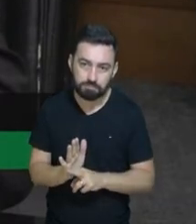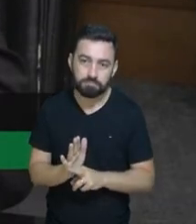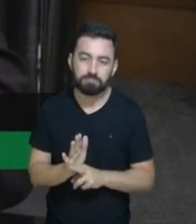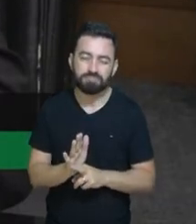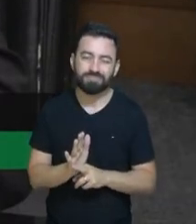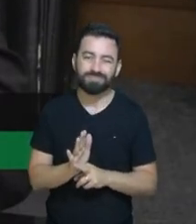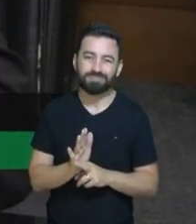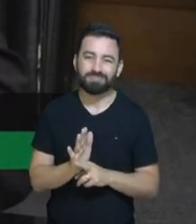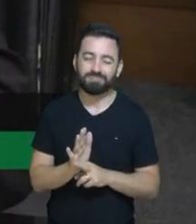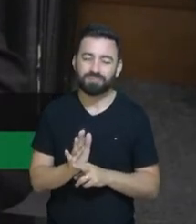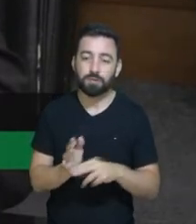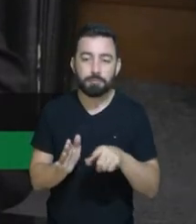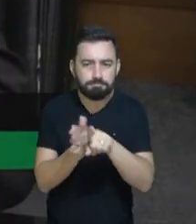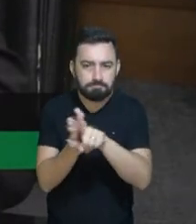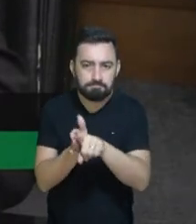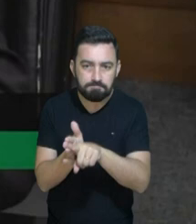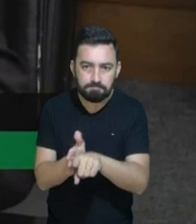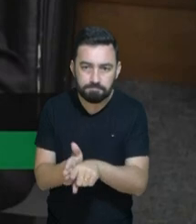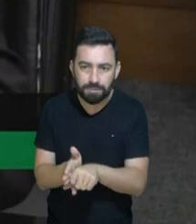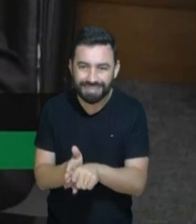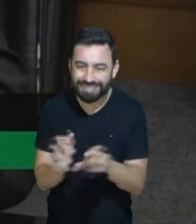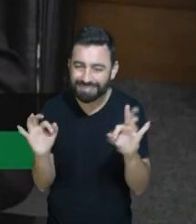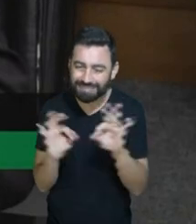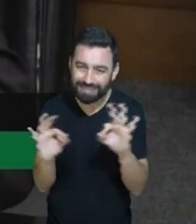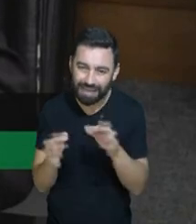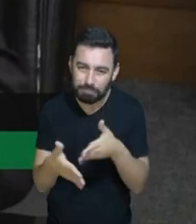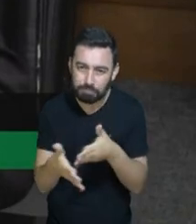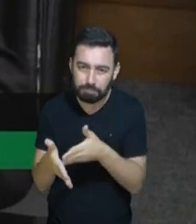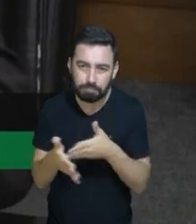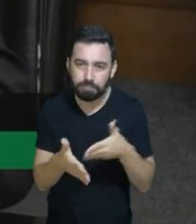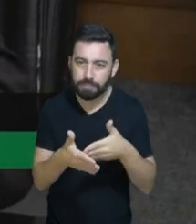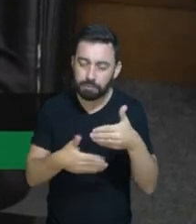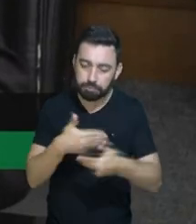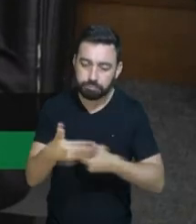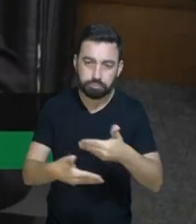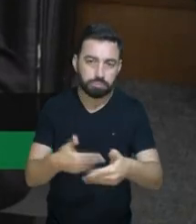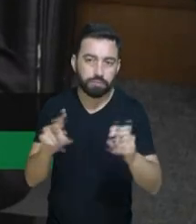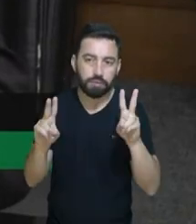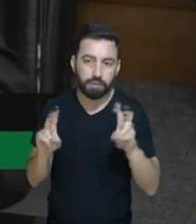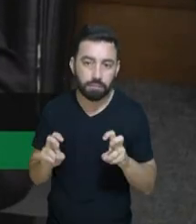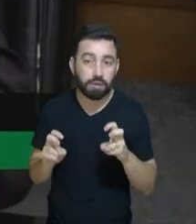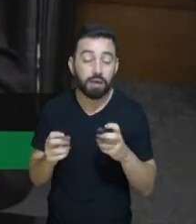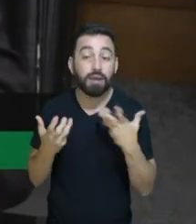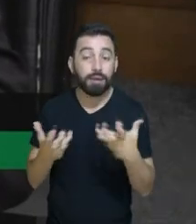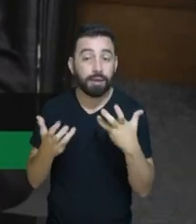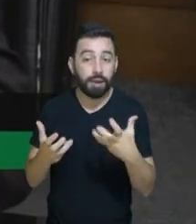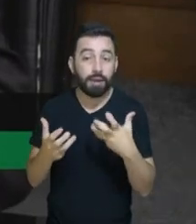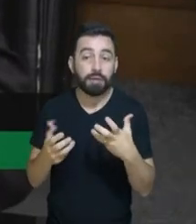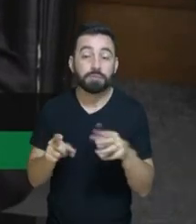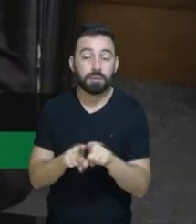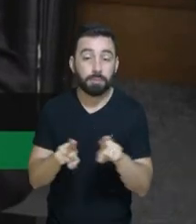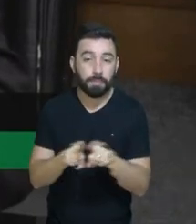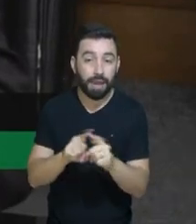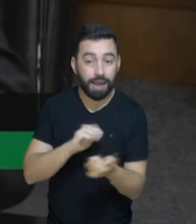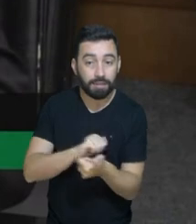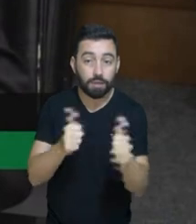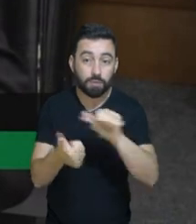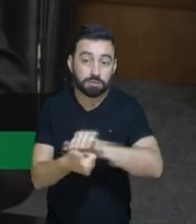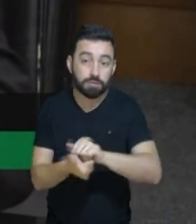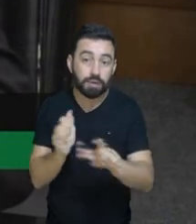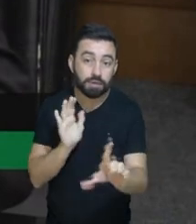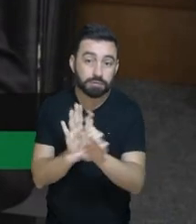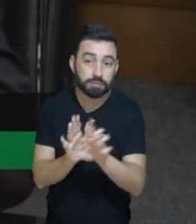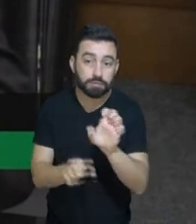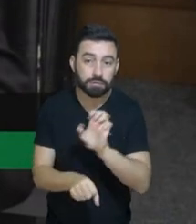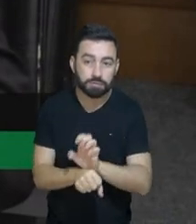verificamos que Nenhum obstáculo à tramitação da matéria que Visa Inclusive a adequação da legislação